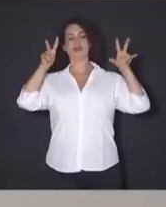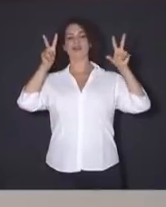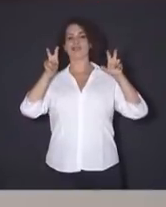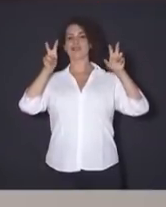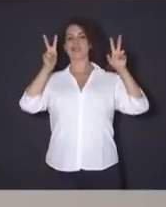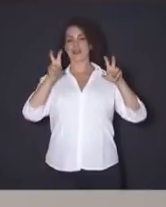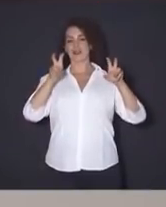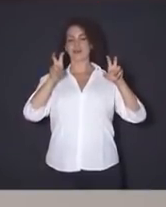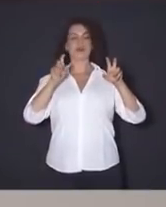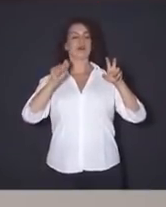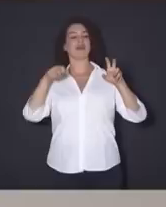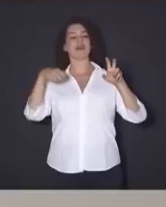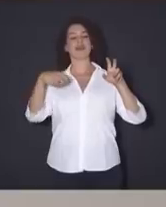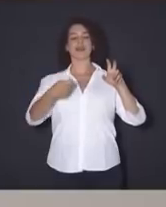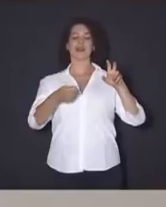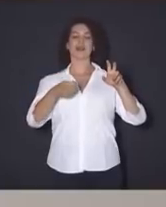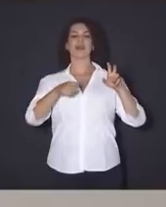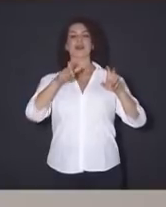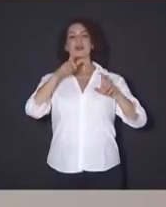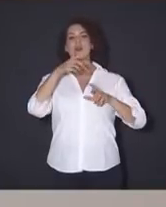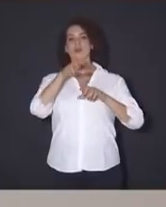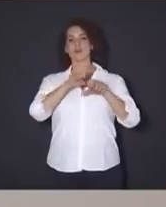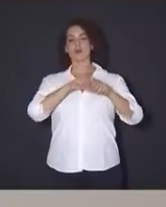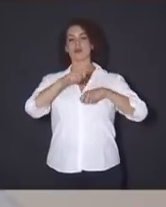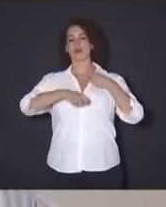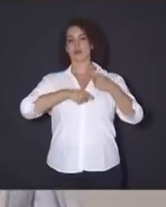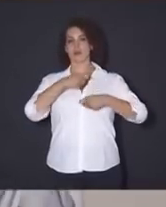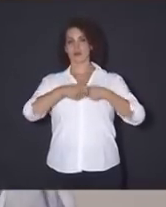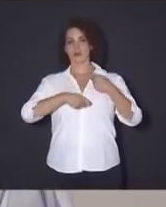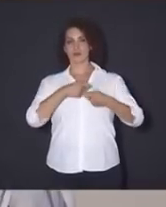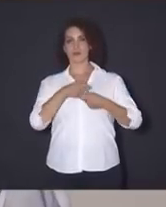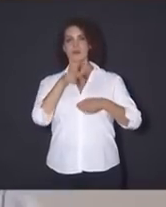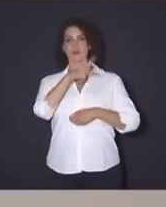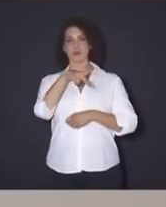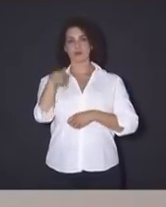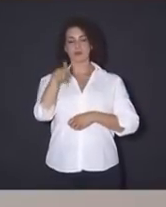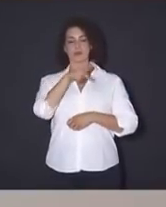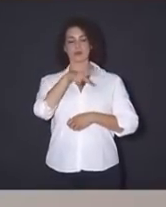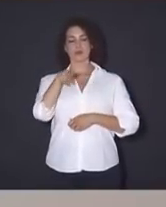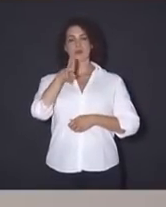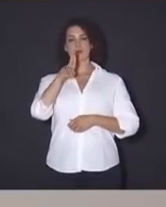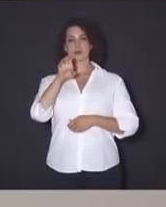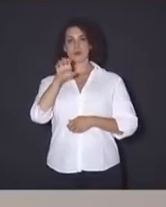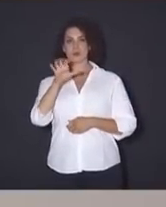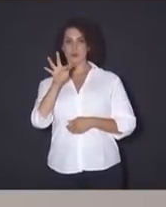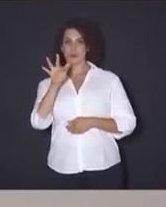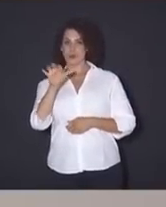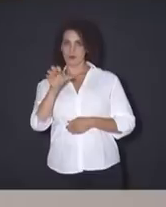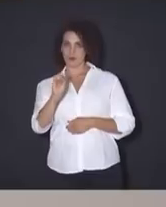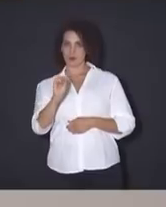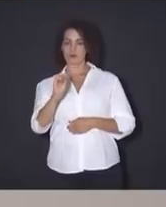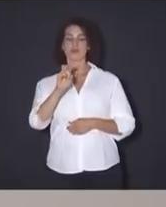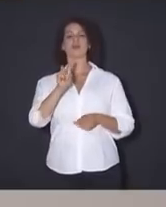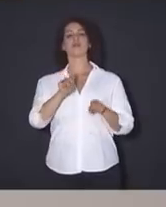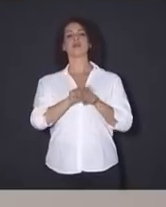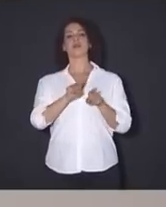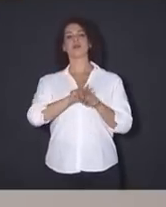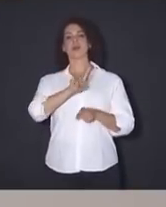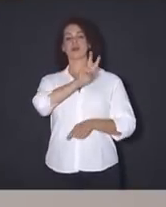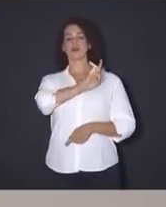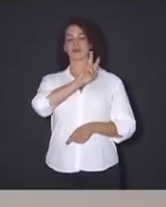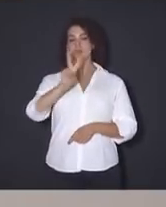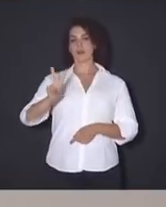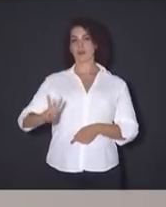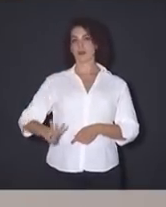ufes um dos fundadores do instituto cultural steve biko e atualmente vereador em segundo mandato na